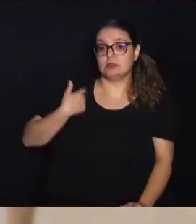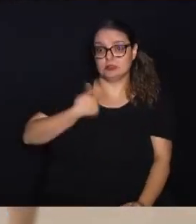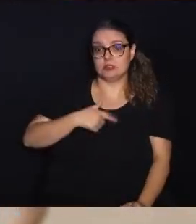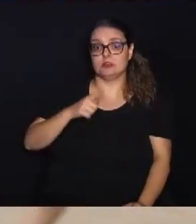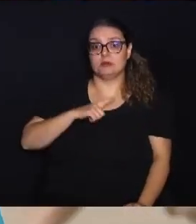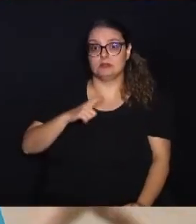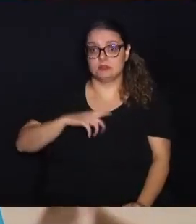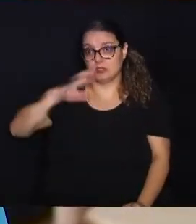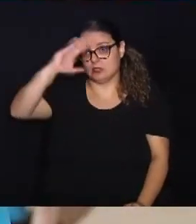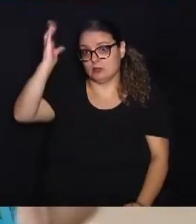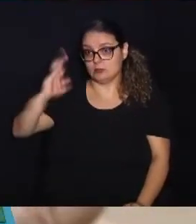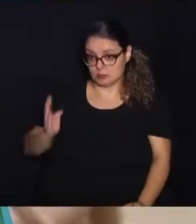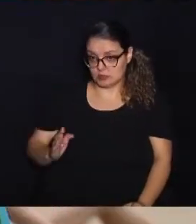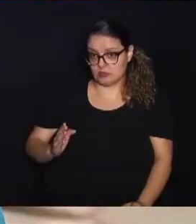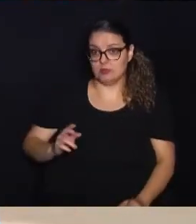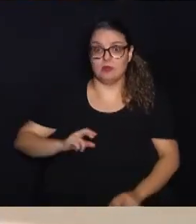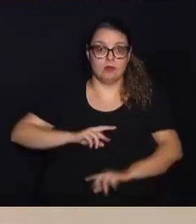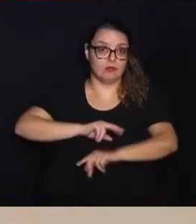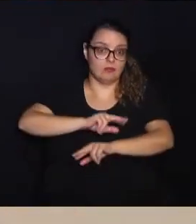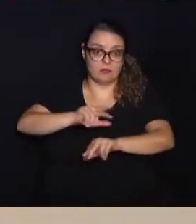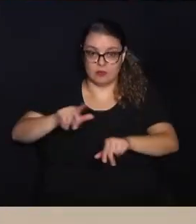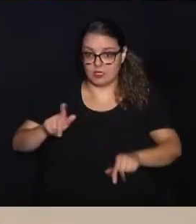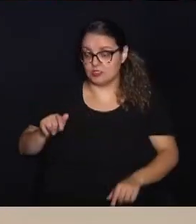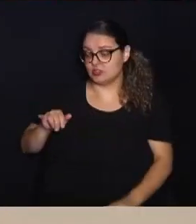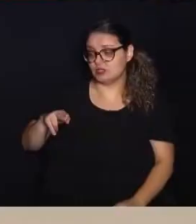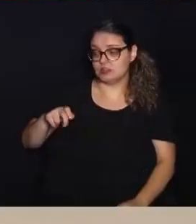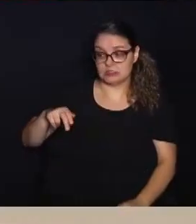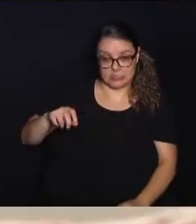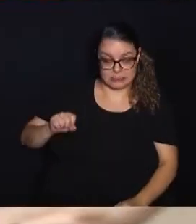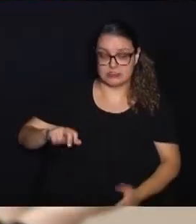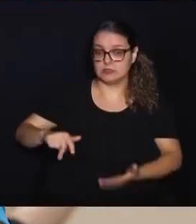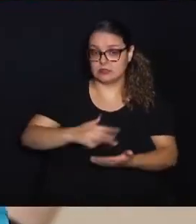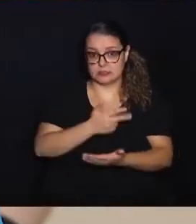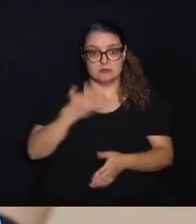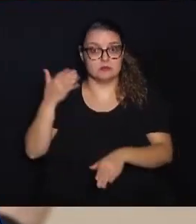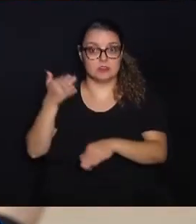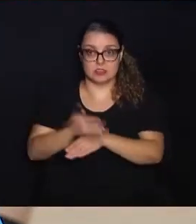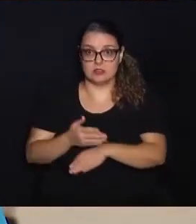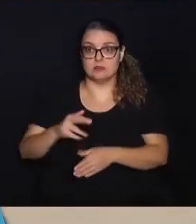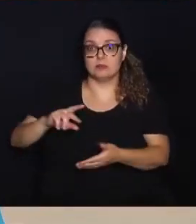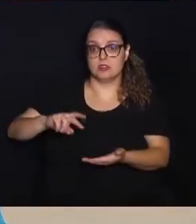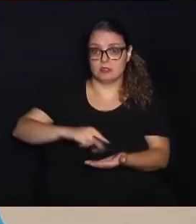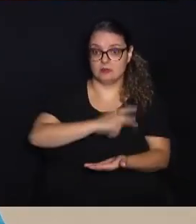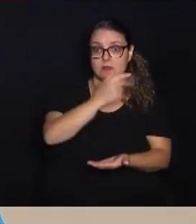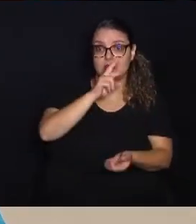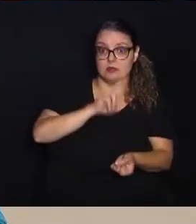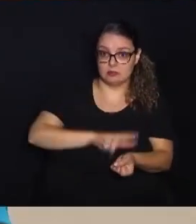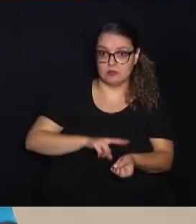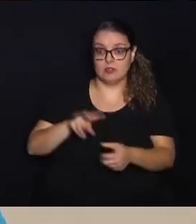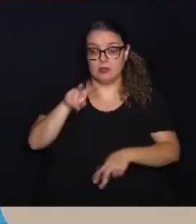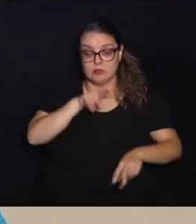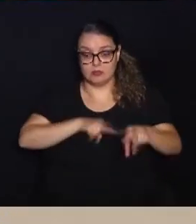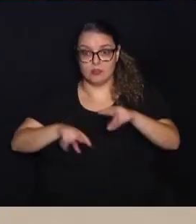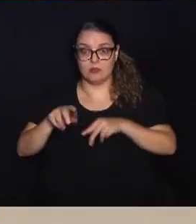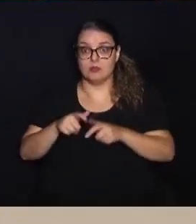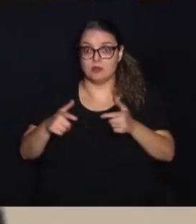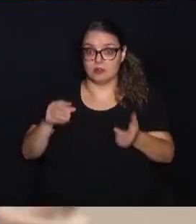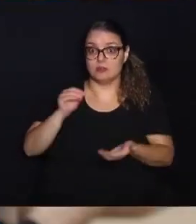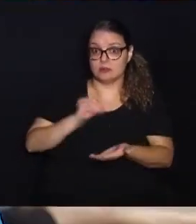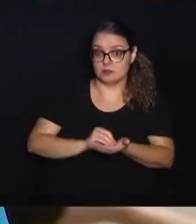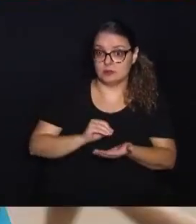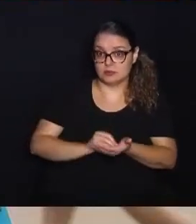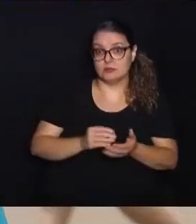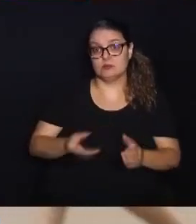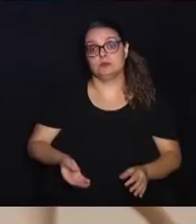graças à nossa seleção, que vem conquistando excelentes resultados no Brasil afora, no mundo afora. E cada vez mais a gente tem